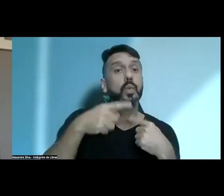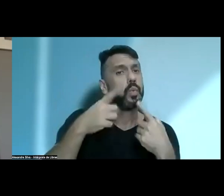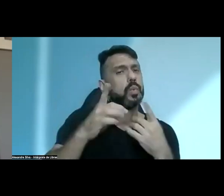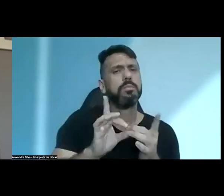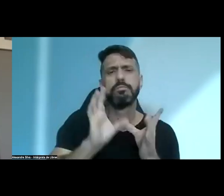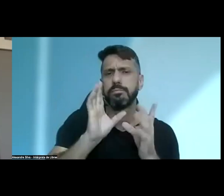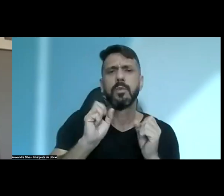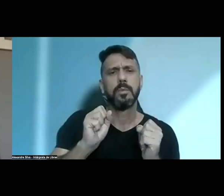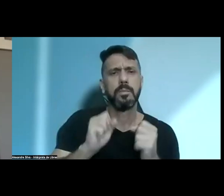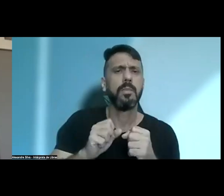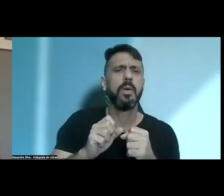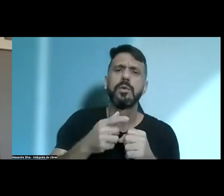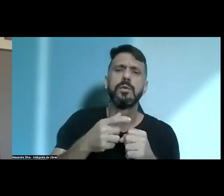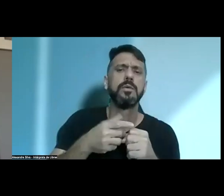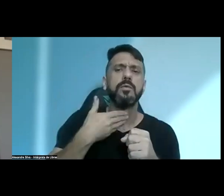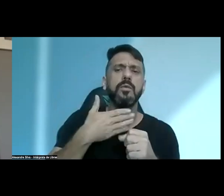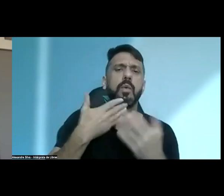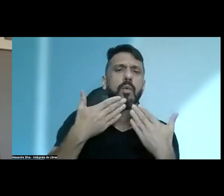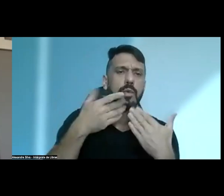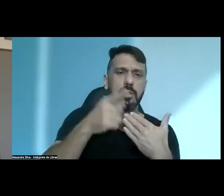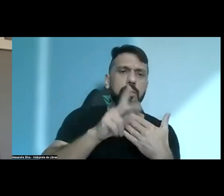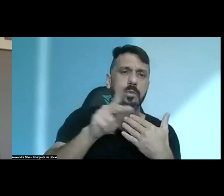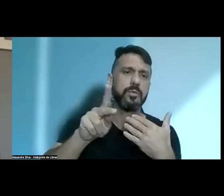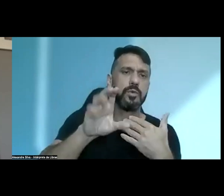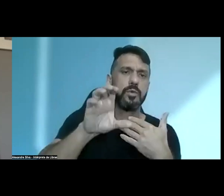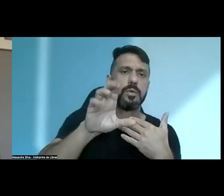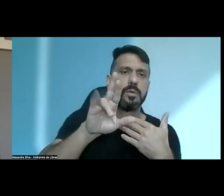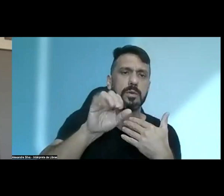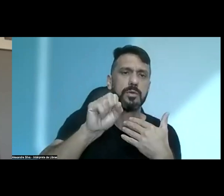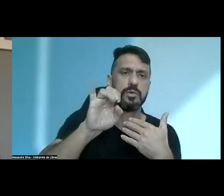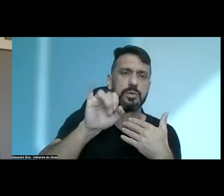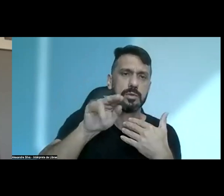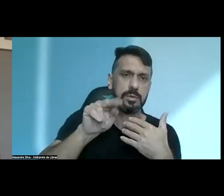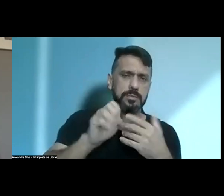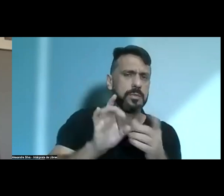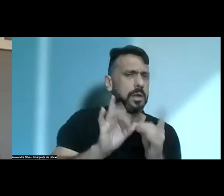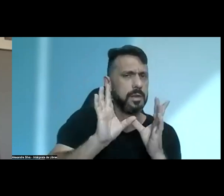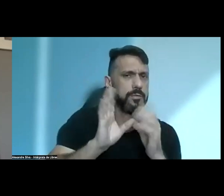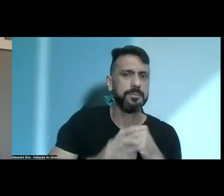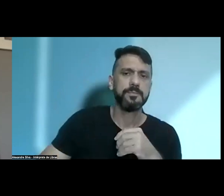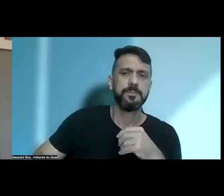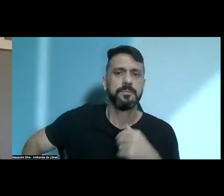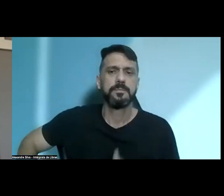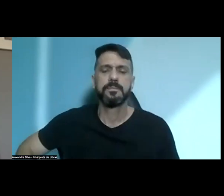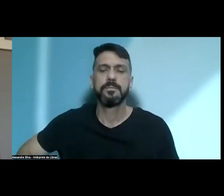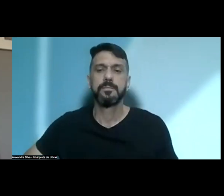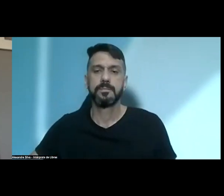pode abrir o microfone, conversar com a professora Cristiane. Fique à vontade, gente.